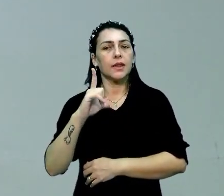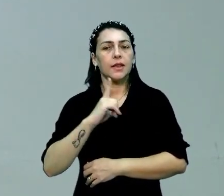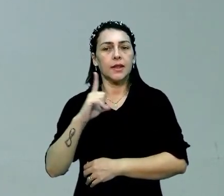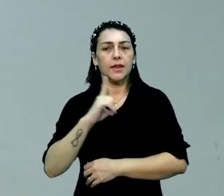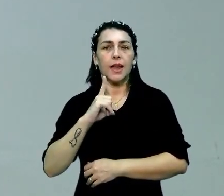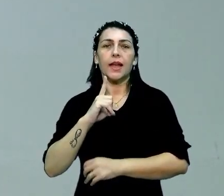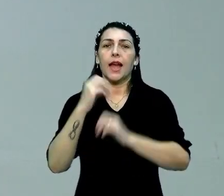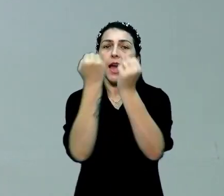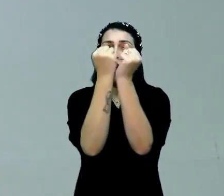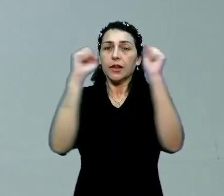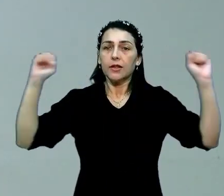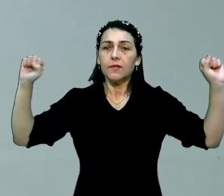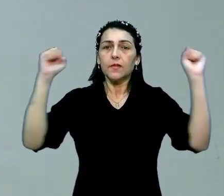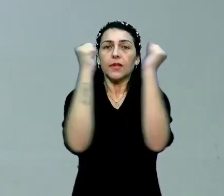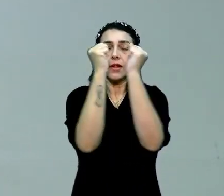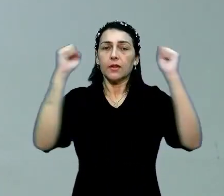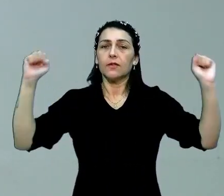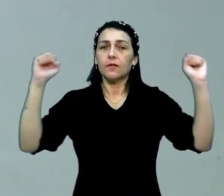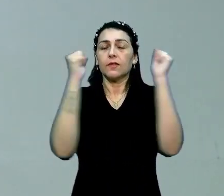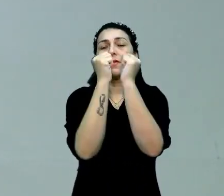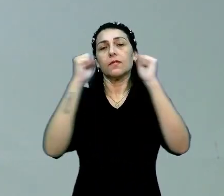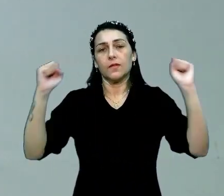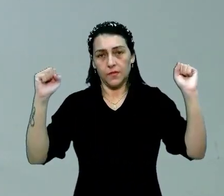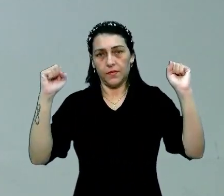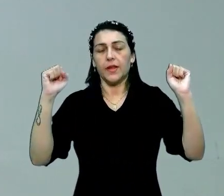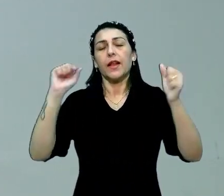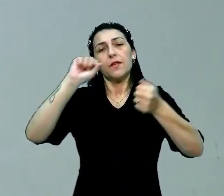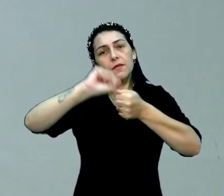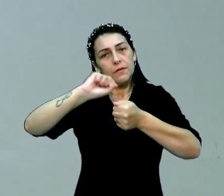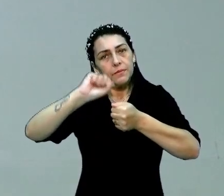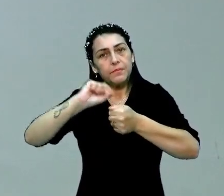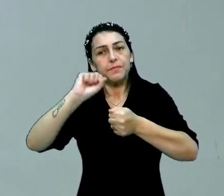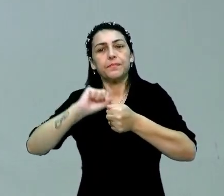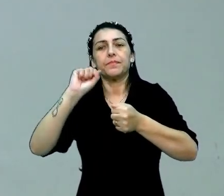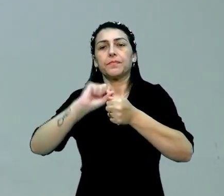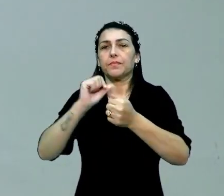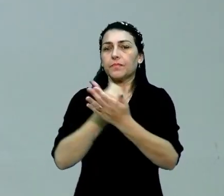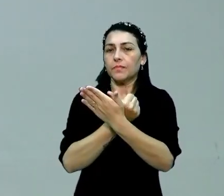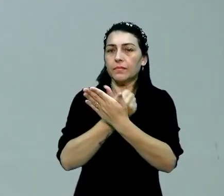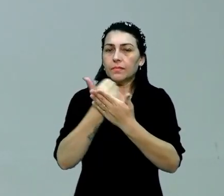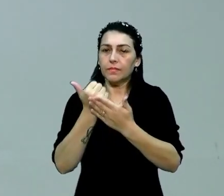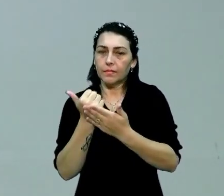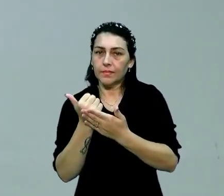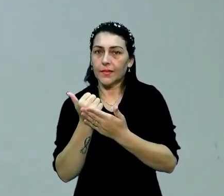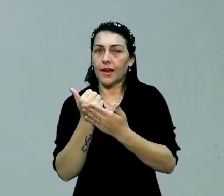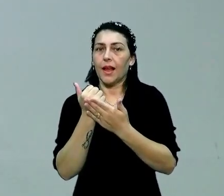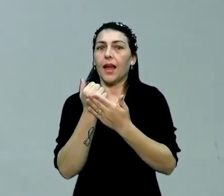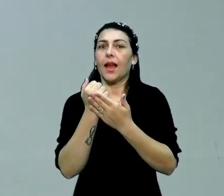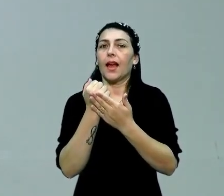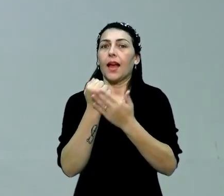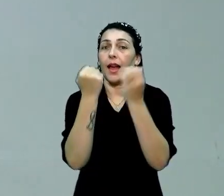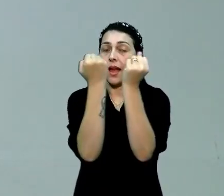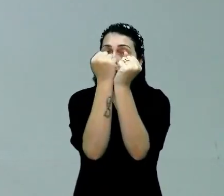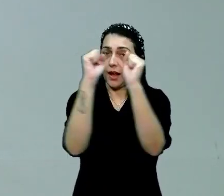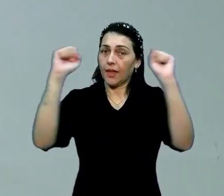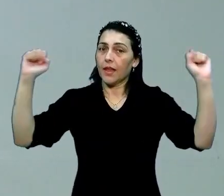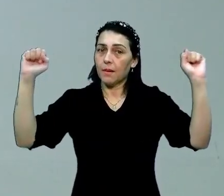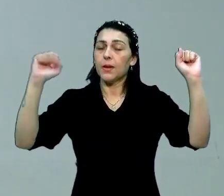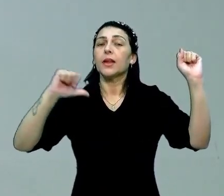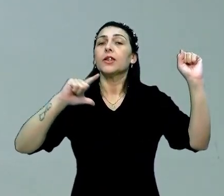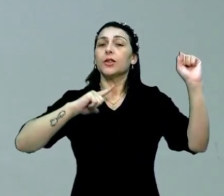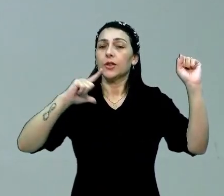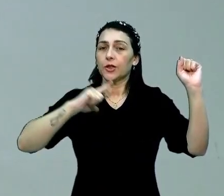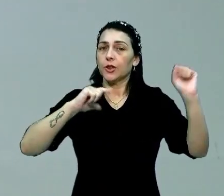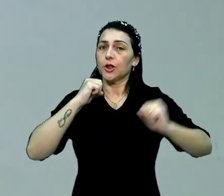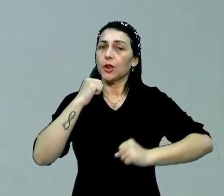da atividade física, do exercício físico. Eram realizadas ações de academia, existia a musculação,